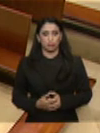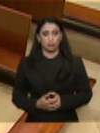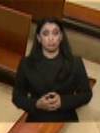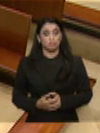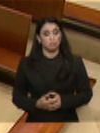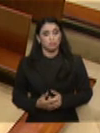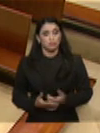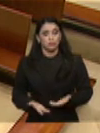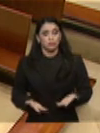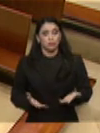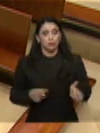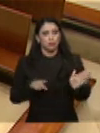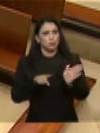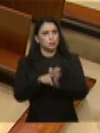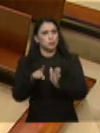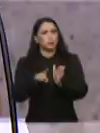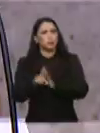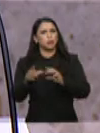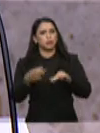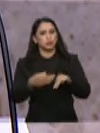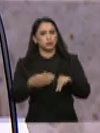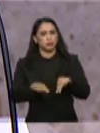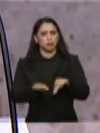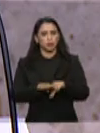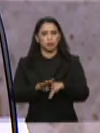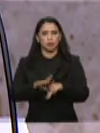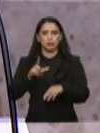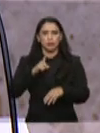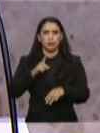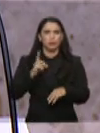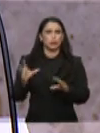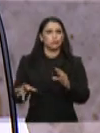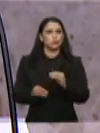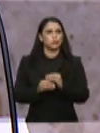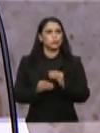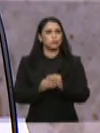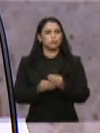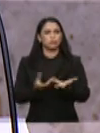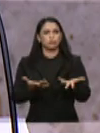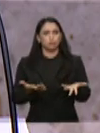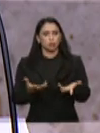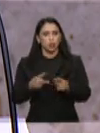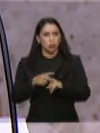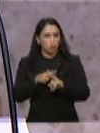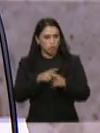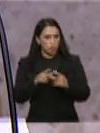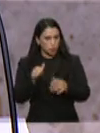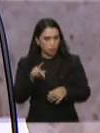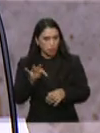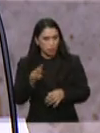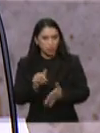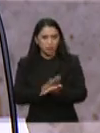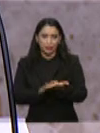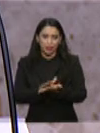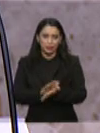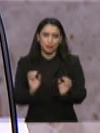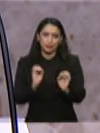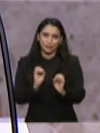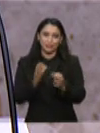Pergunto aos eminentes pares se há alguma observação ou correção a fazer na ata. Nada havendo, declaro-a